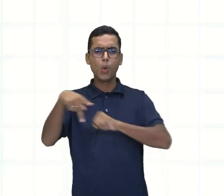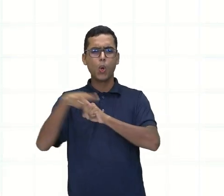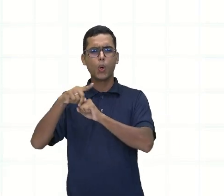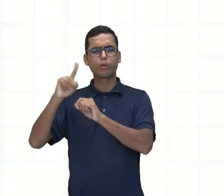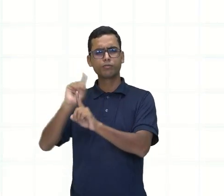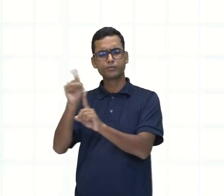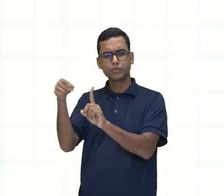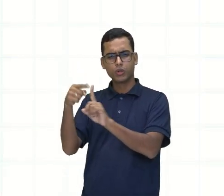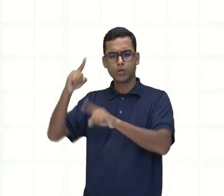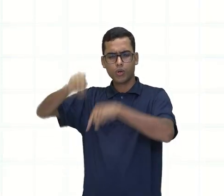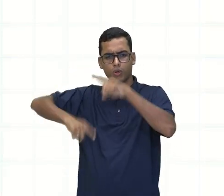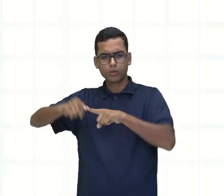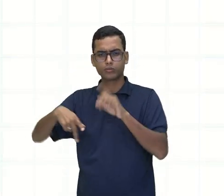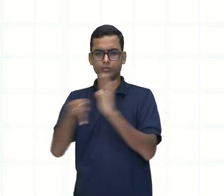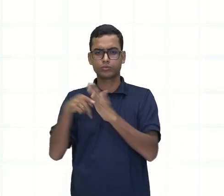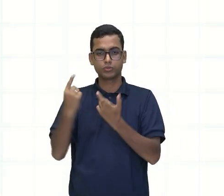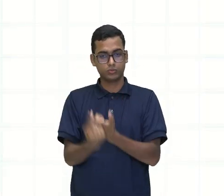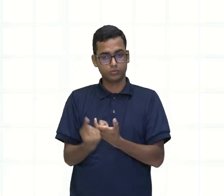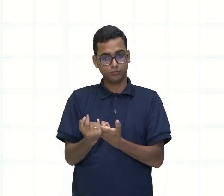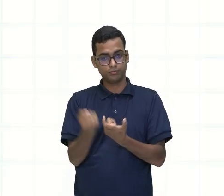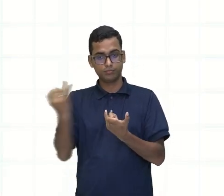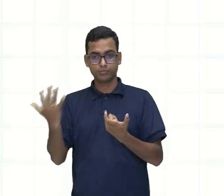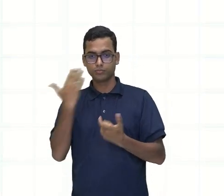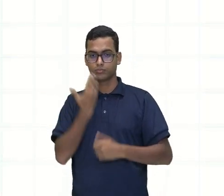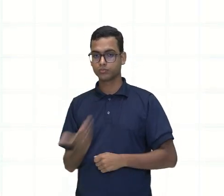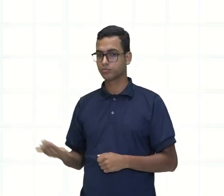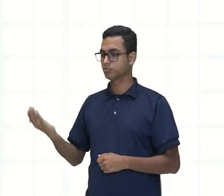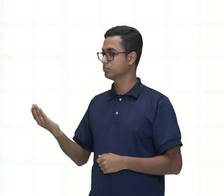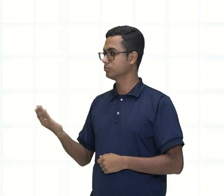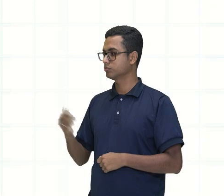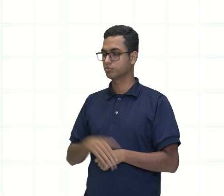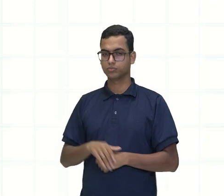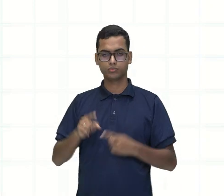no plural? Aqui estão, ó. As,